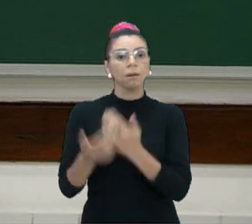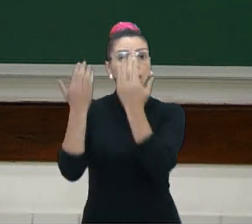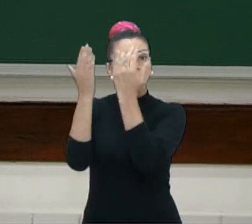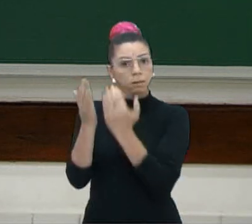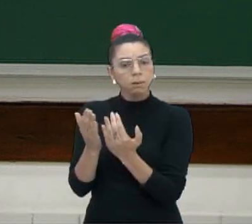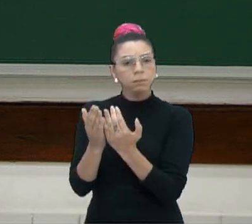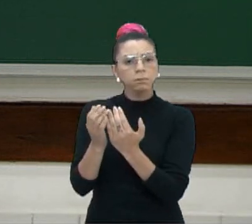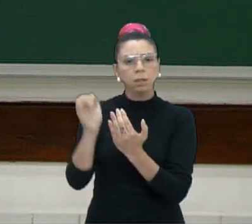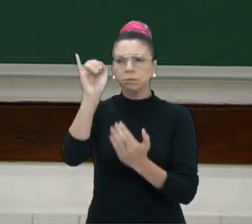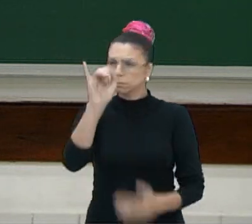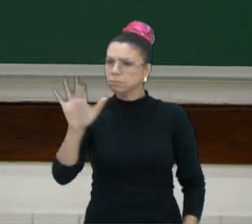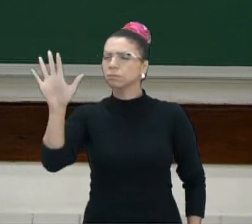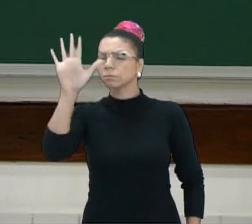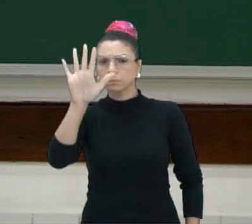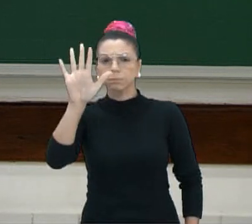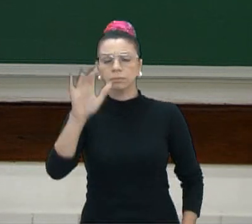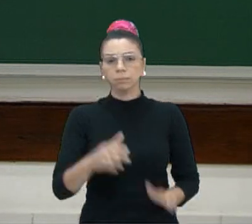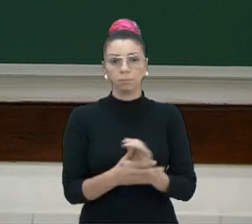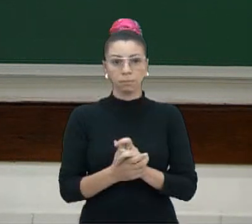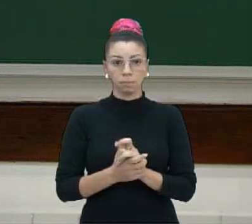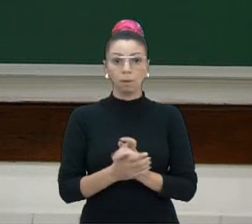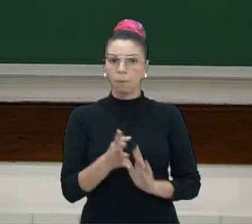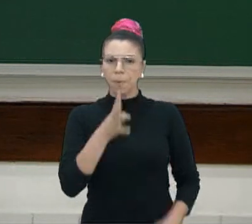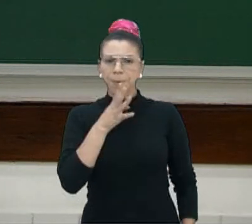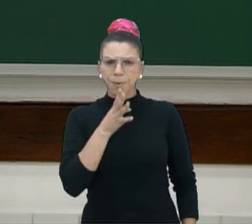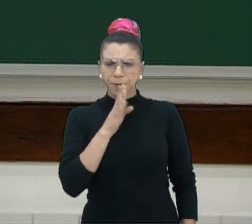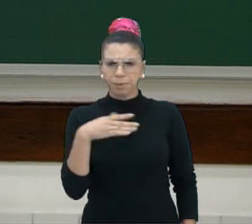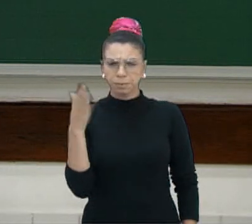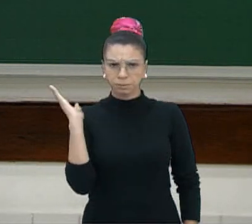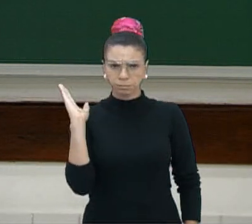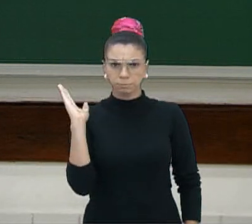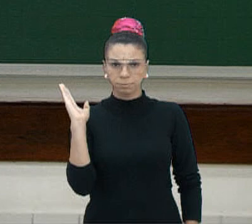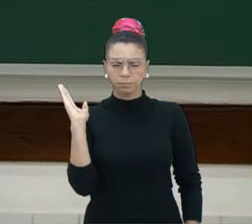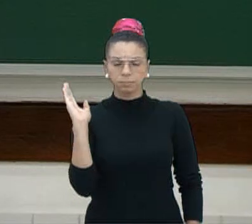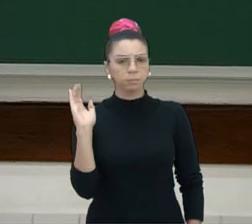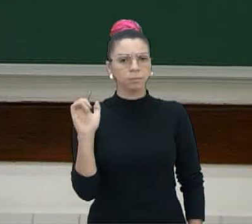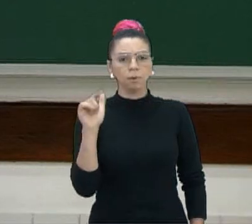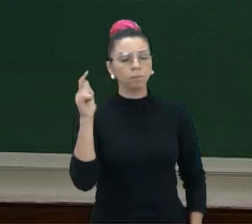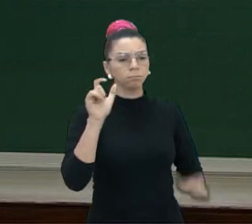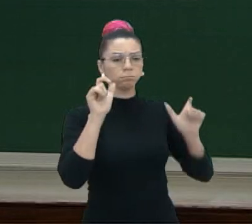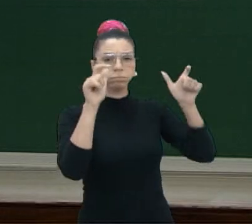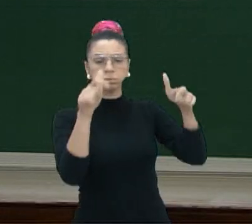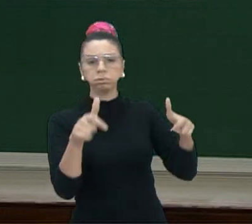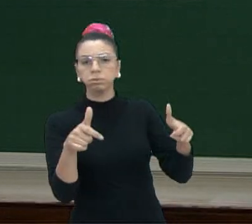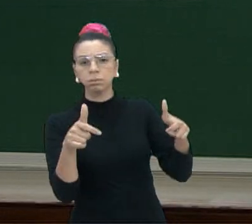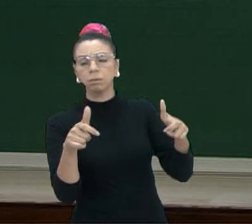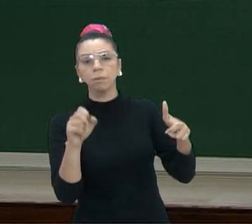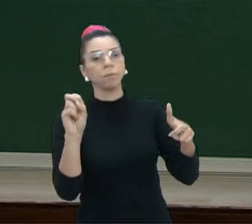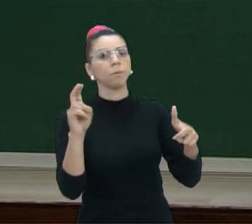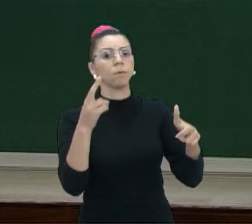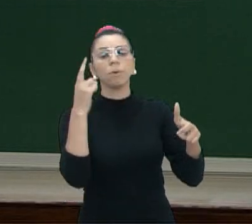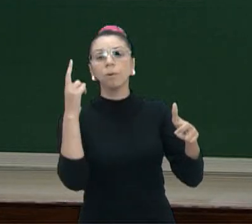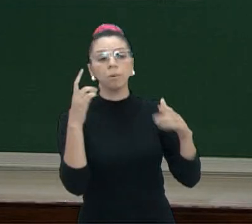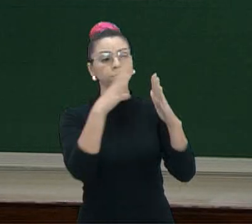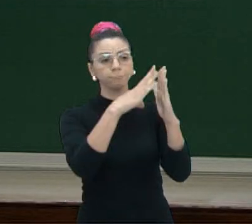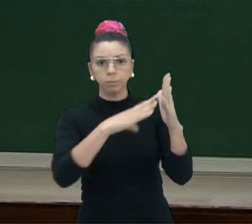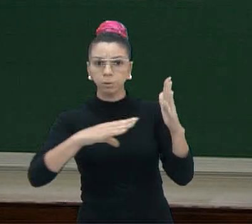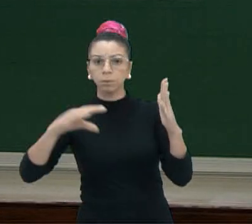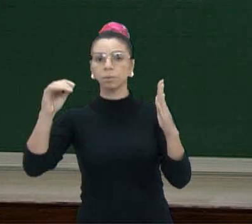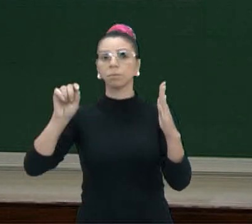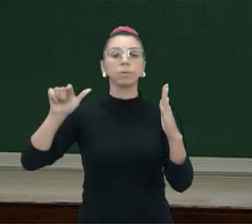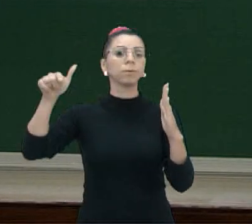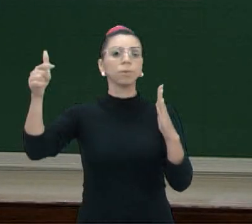Analisaram a imagem? Lembram desta imagem? Já viram essa imagem em algum lugar? Ou esta imagem mesmo sendo copiada